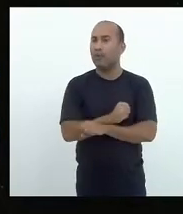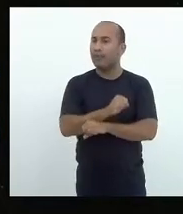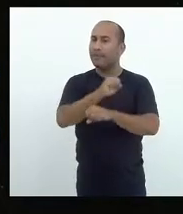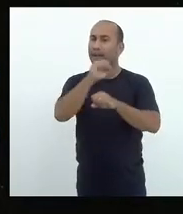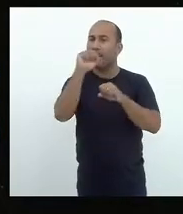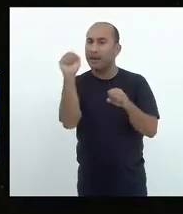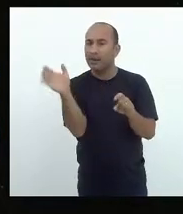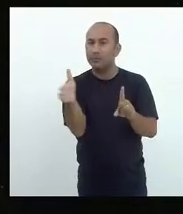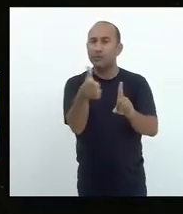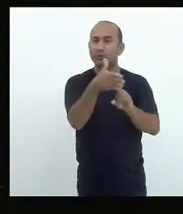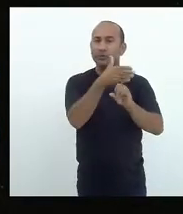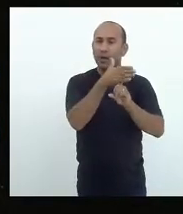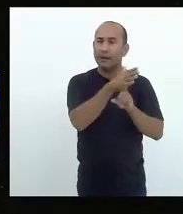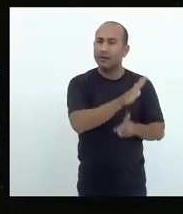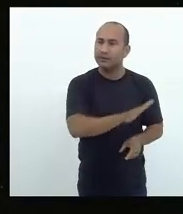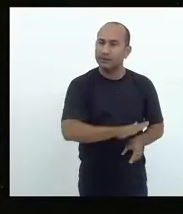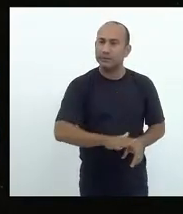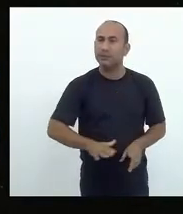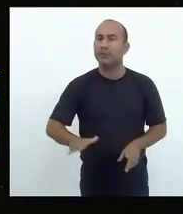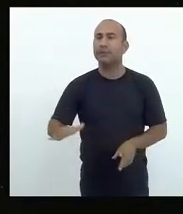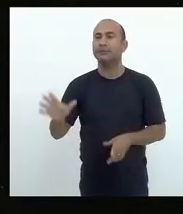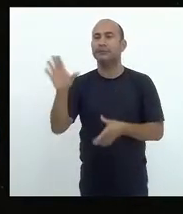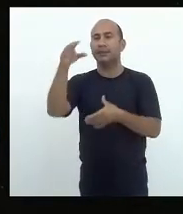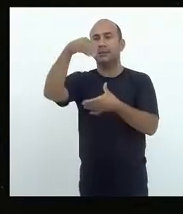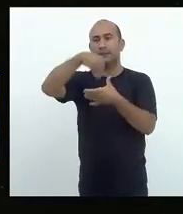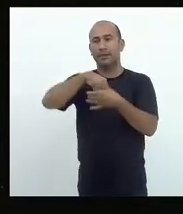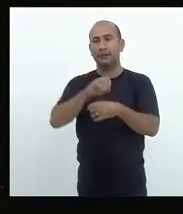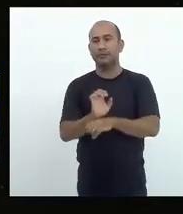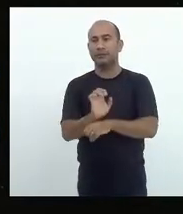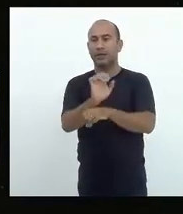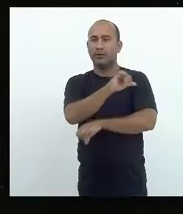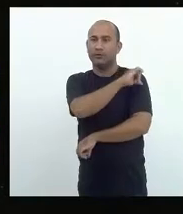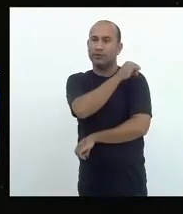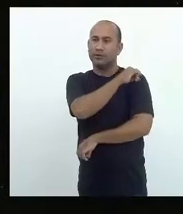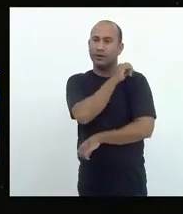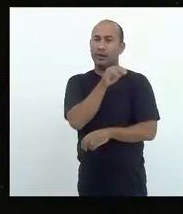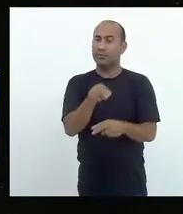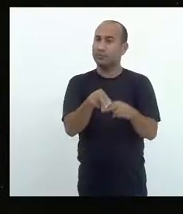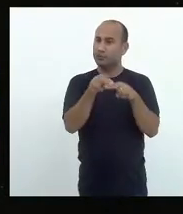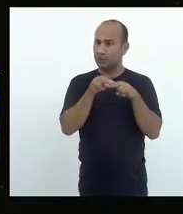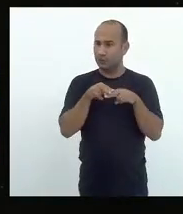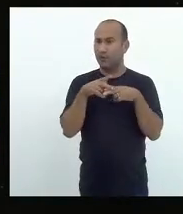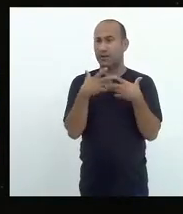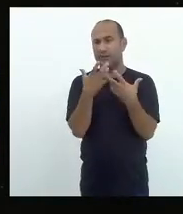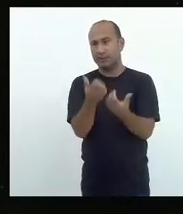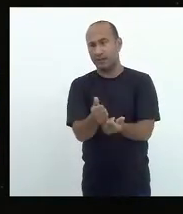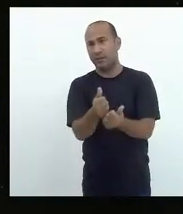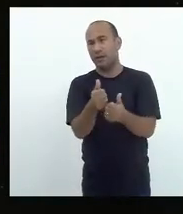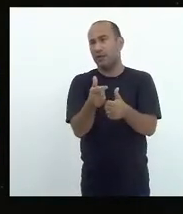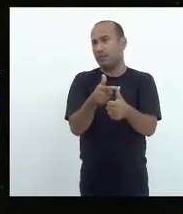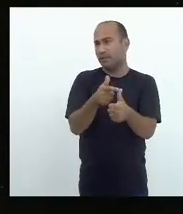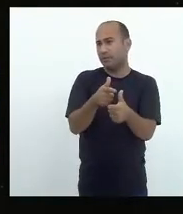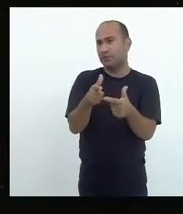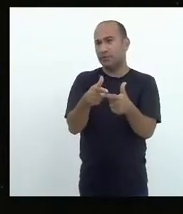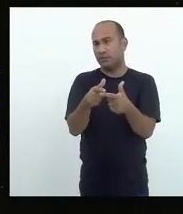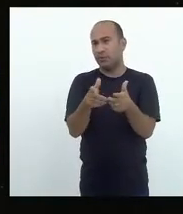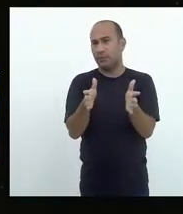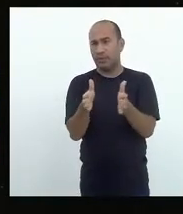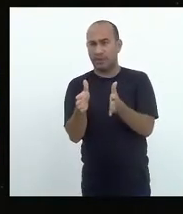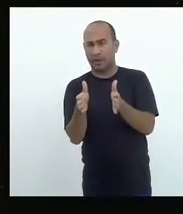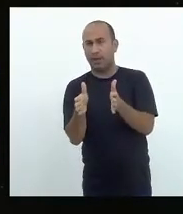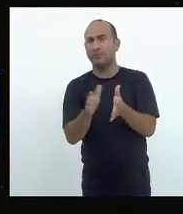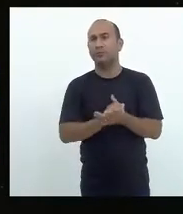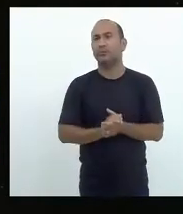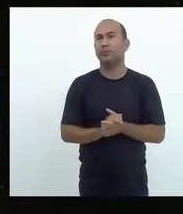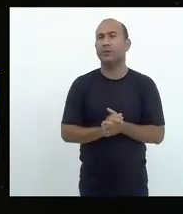das crianças no Estado do Rio de Janeiro. Inclusive, foi eleita para o primeiro mandato e acho que para o segundo também, né, Tia Ju?